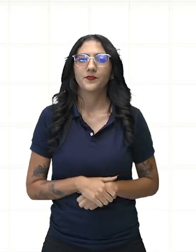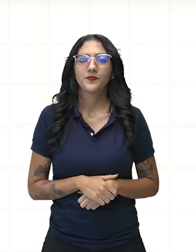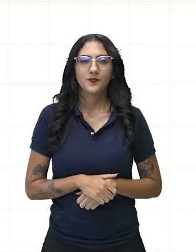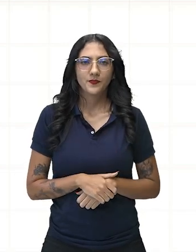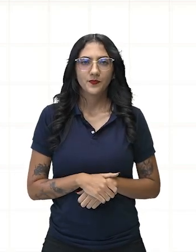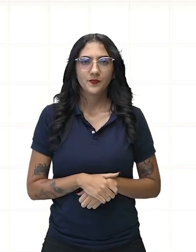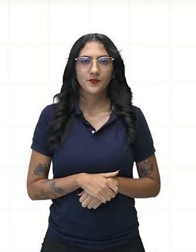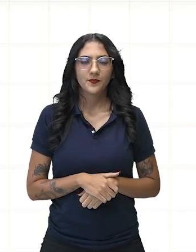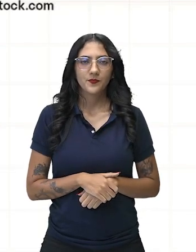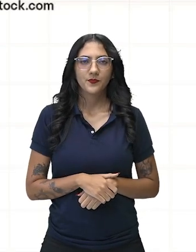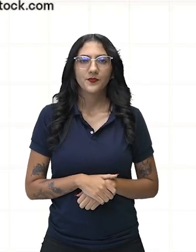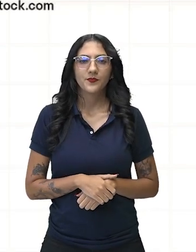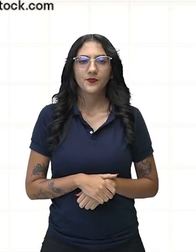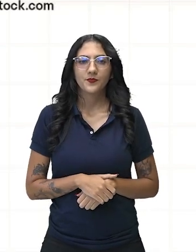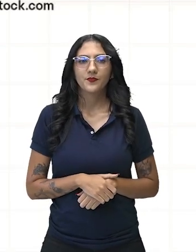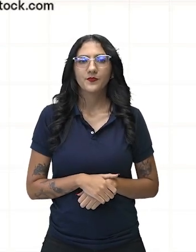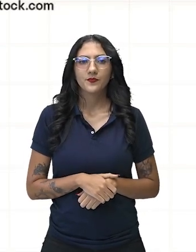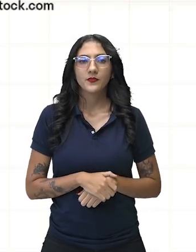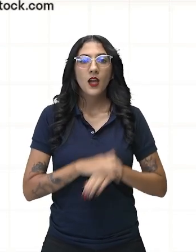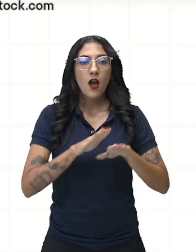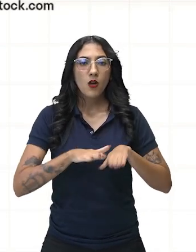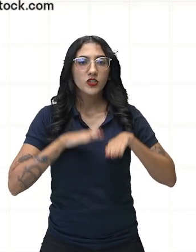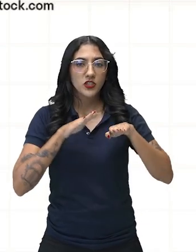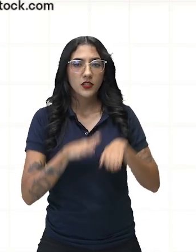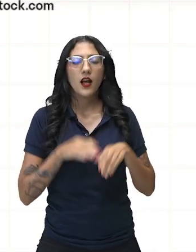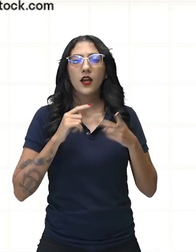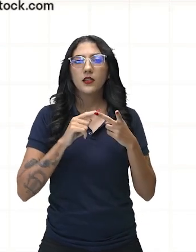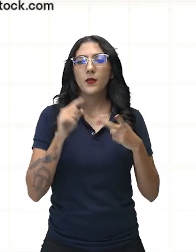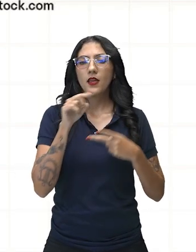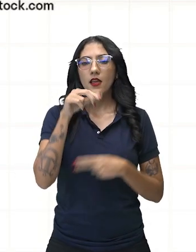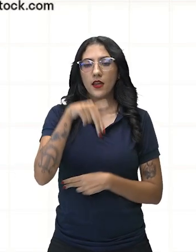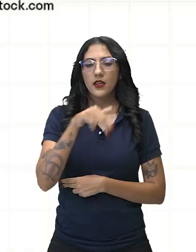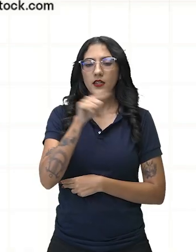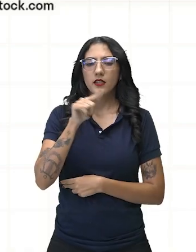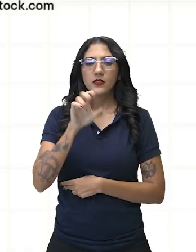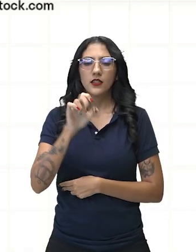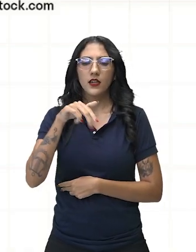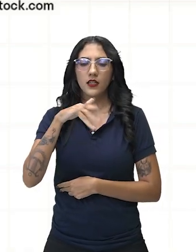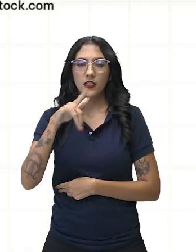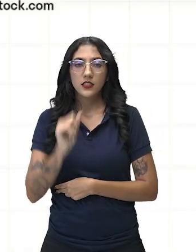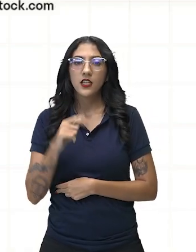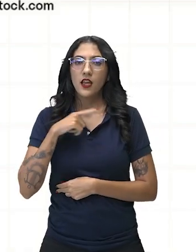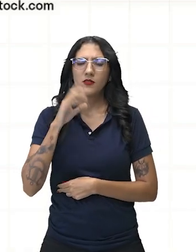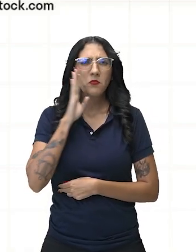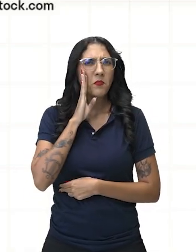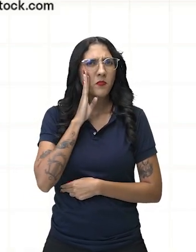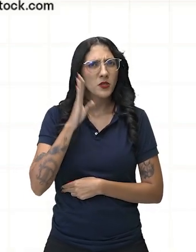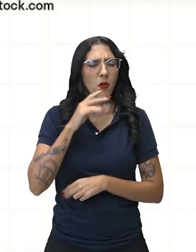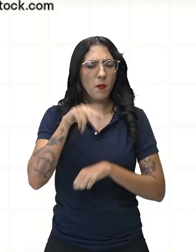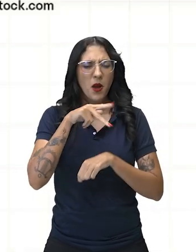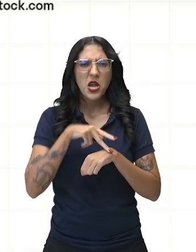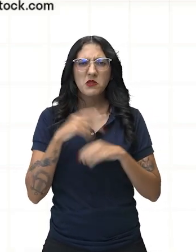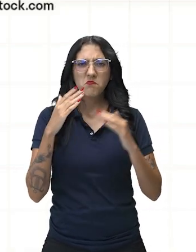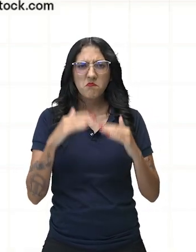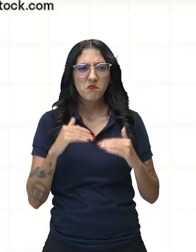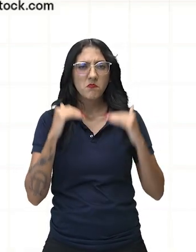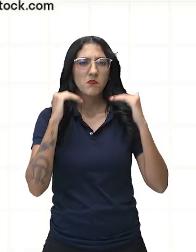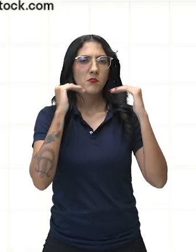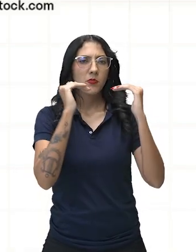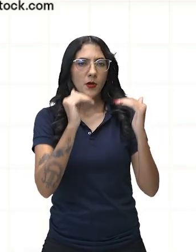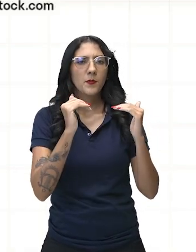para vocês que a Austrália e a Nova Zelândia são os países mais desenvolvidos desse continente, da